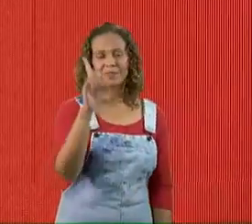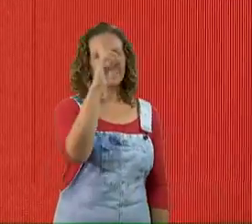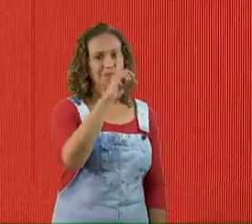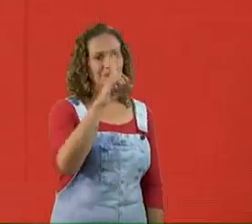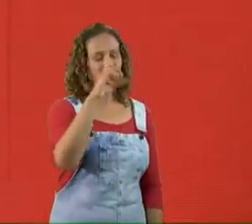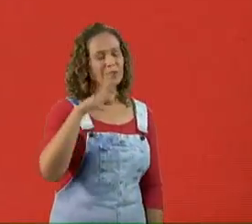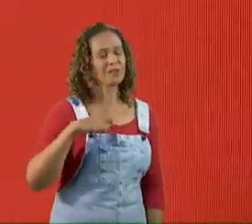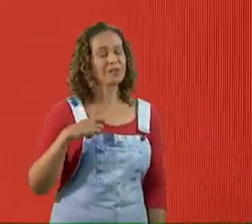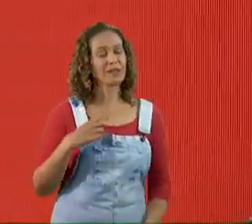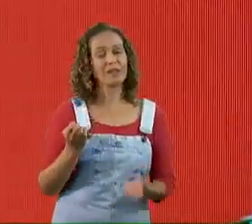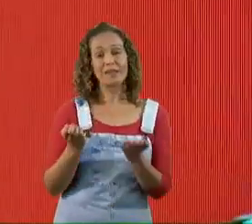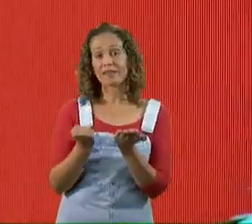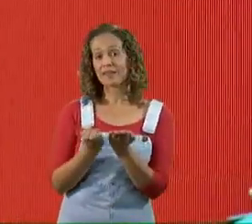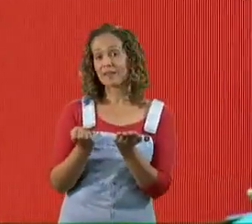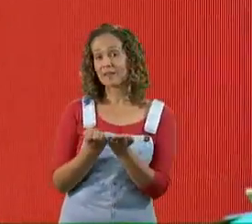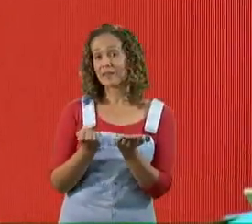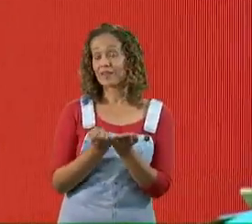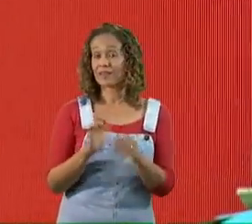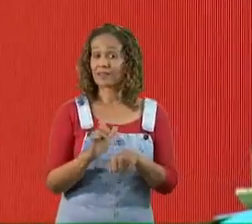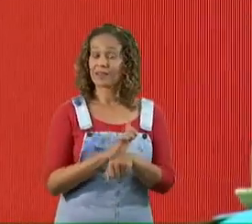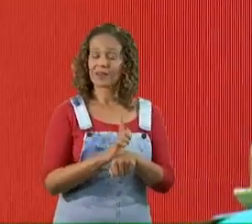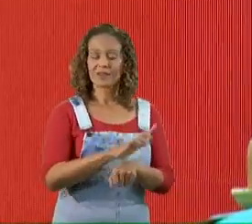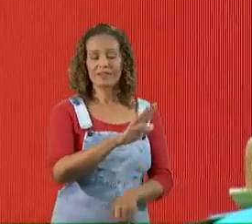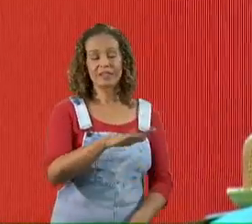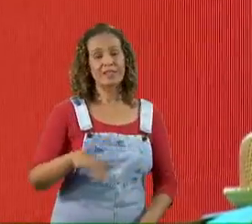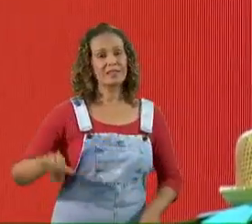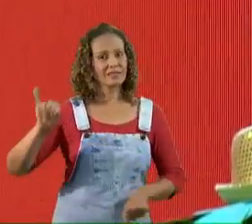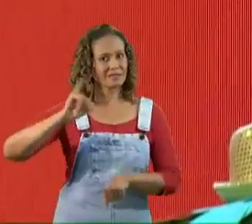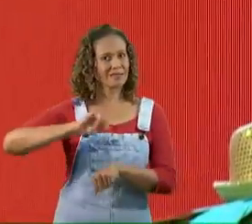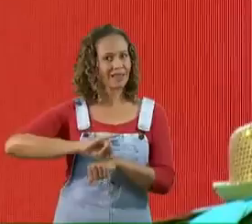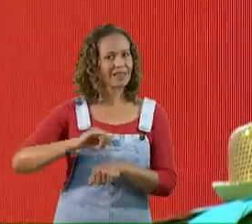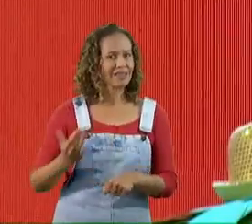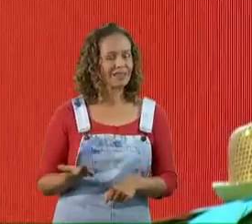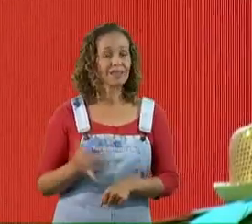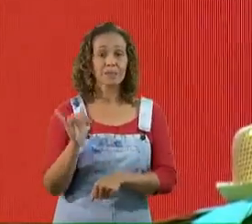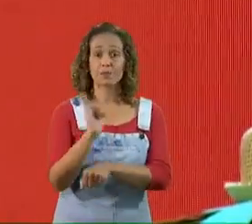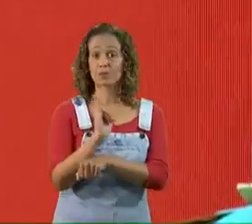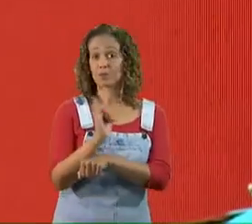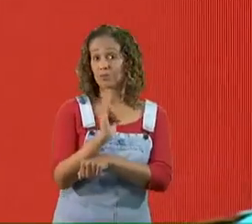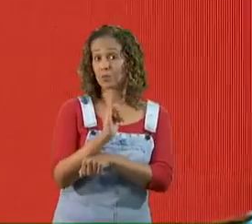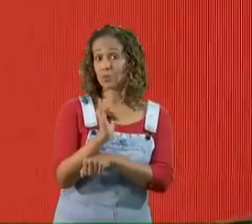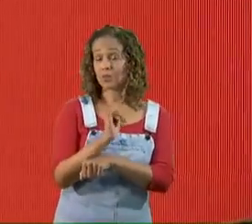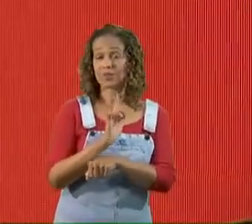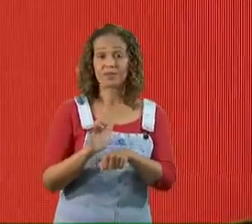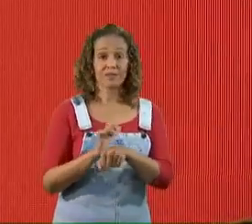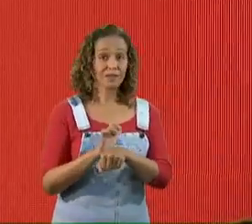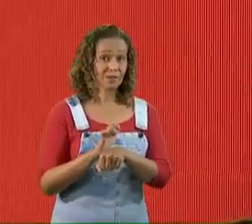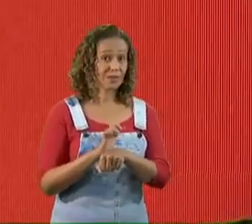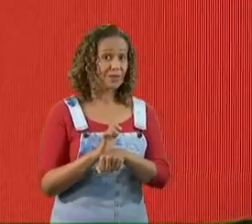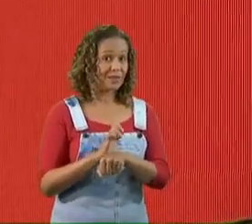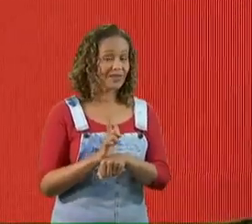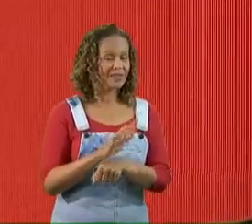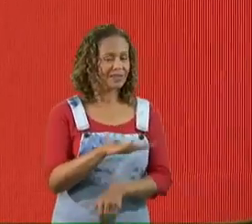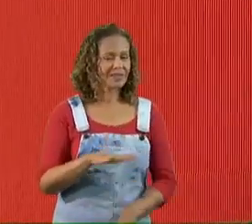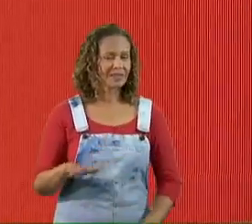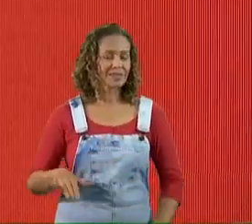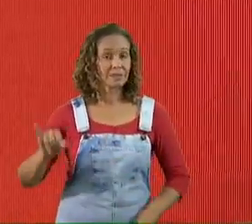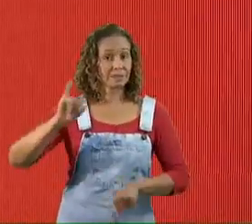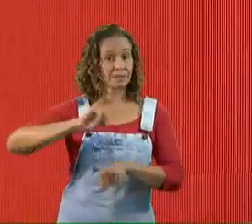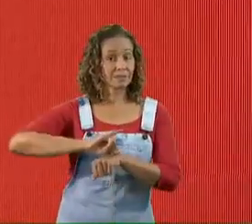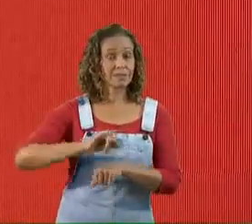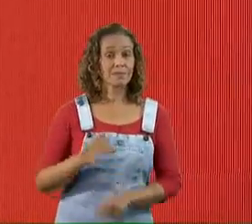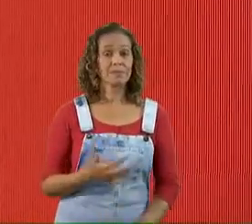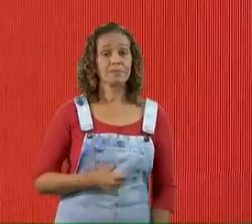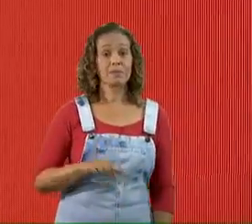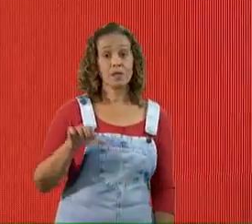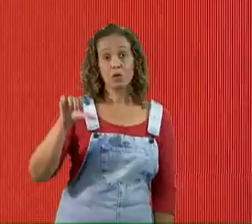temos a escola bíblica do Lagoinha Kids da Matriz. É pelo canal do YouTube Lagoinha Kids Matriz. Às 10 horas da manhã, às